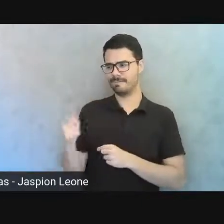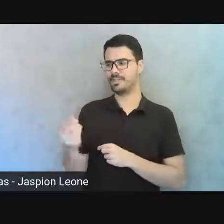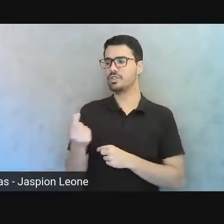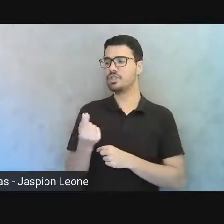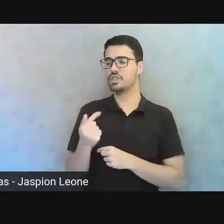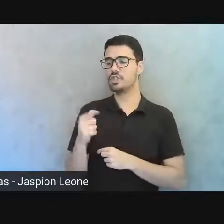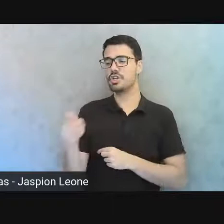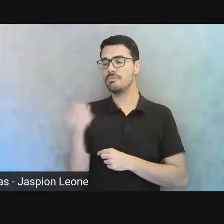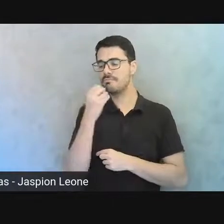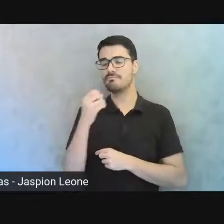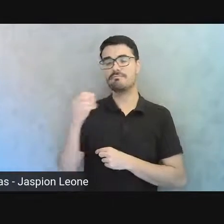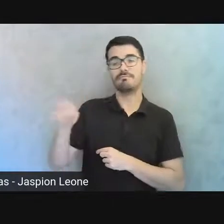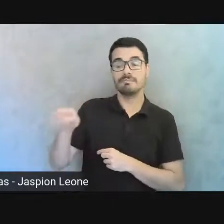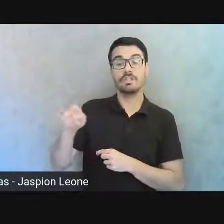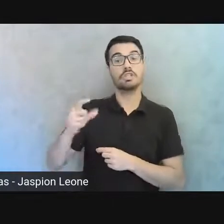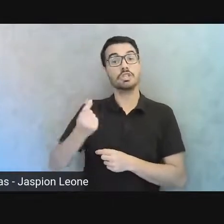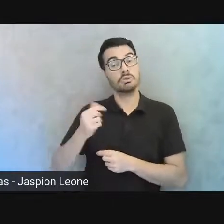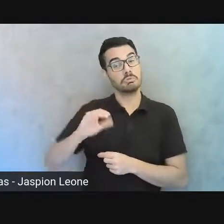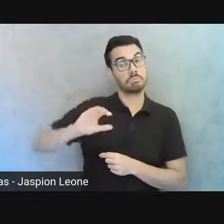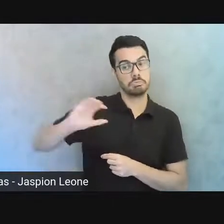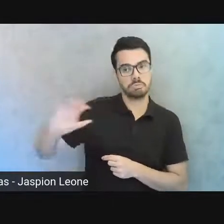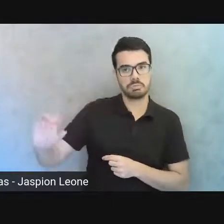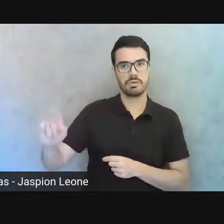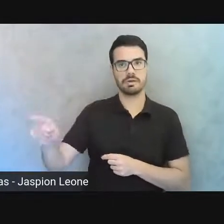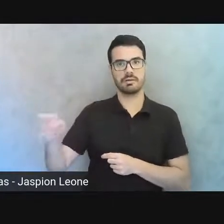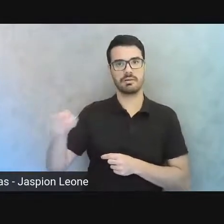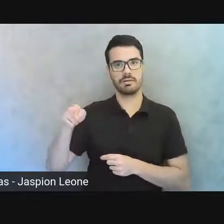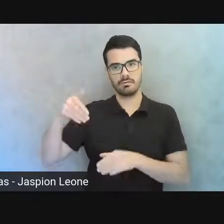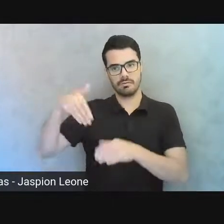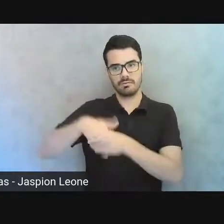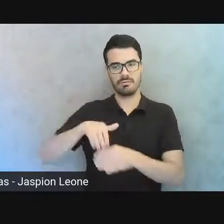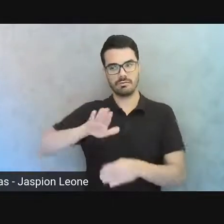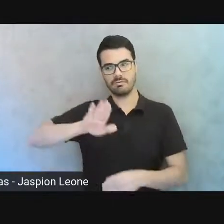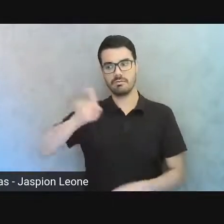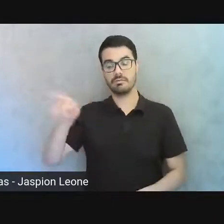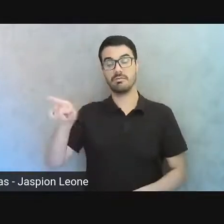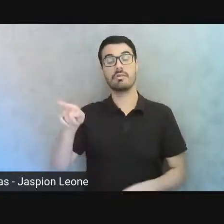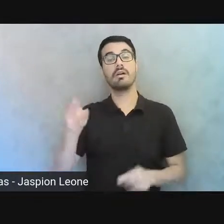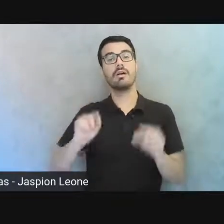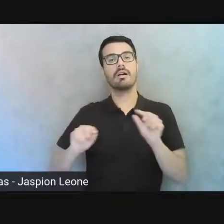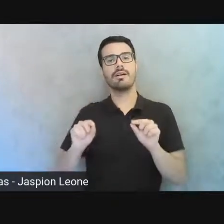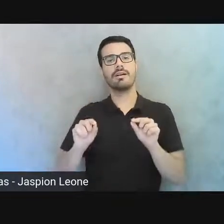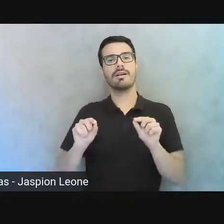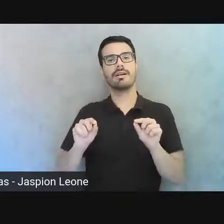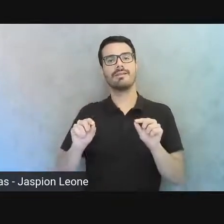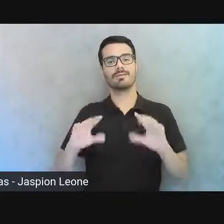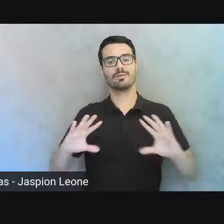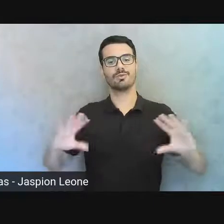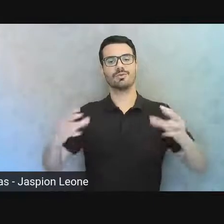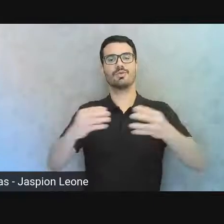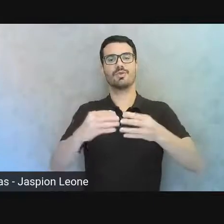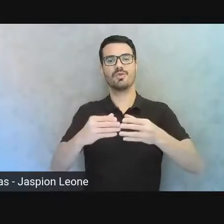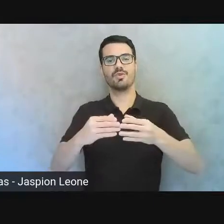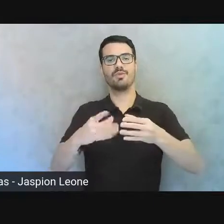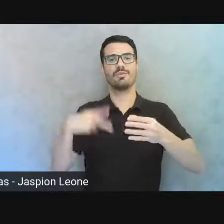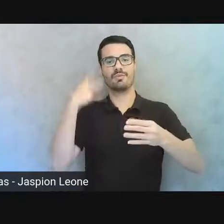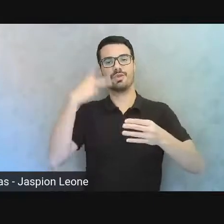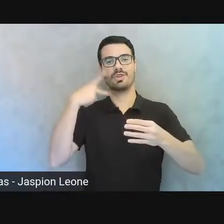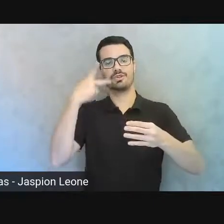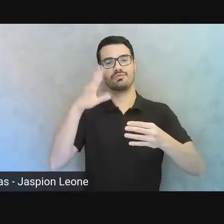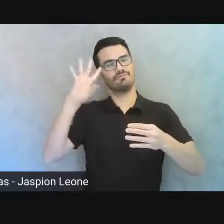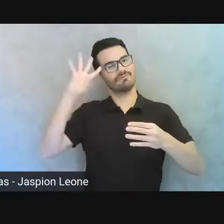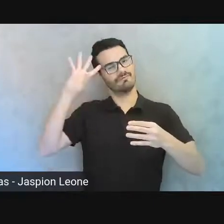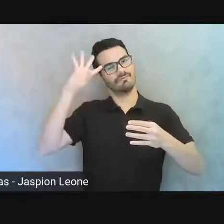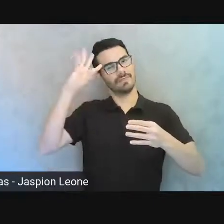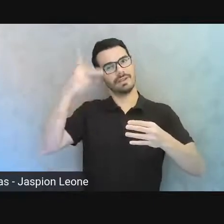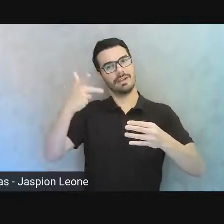significativa para a campanha política, né, campanha eleitoral, o sistema político acabou resolvendo isso,